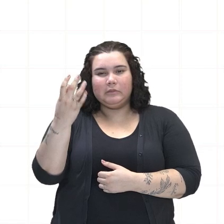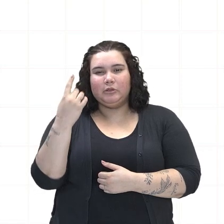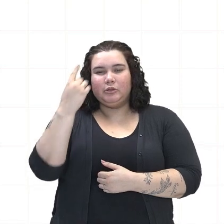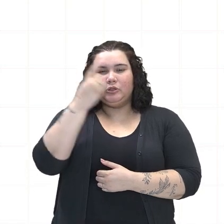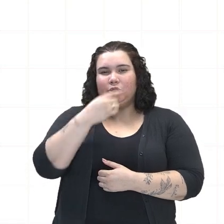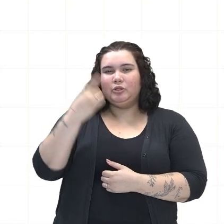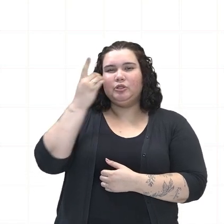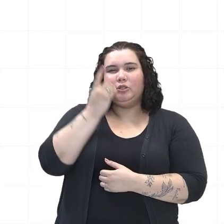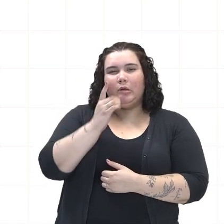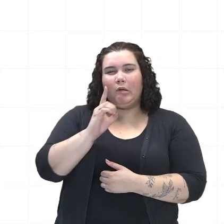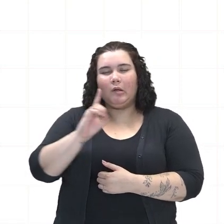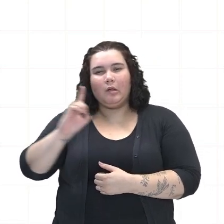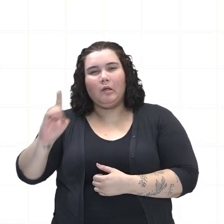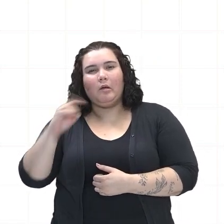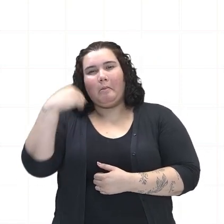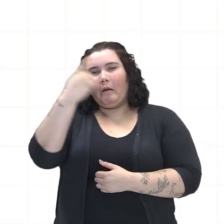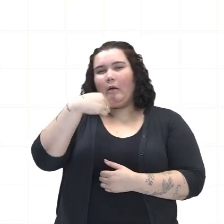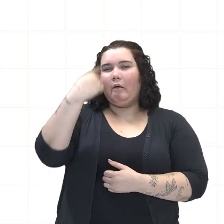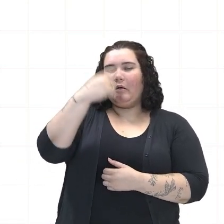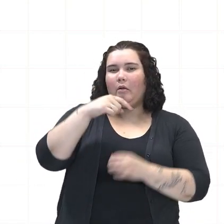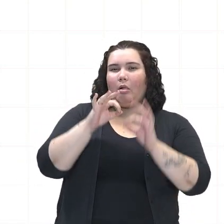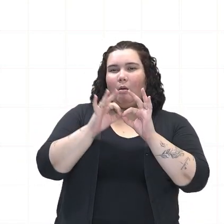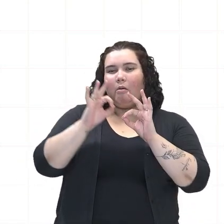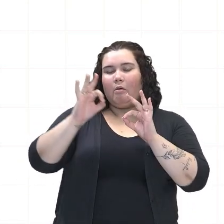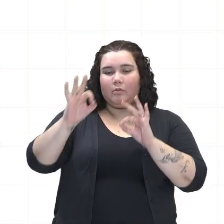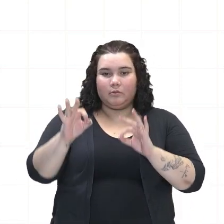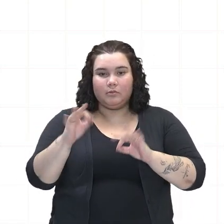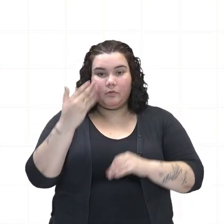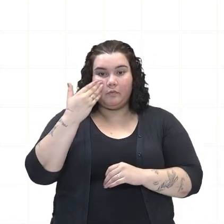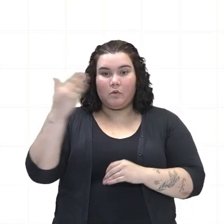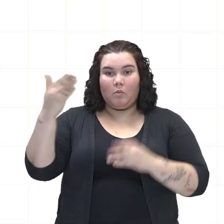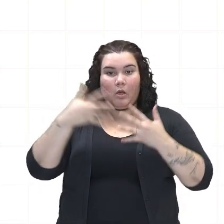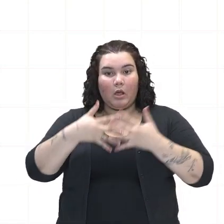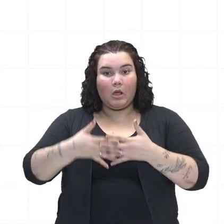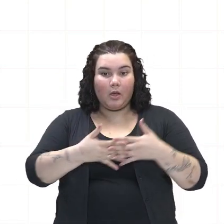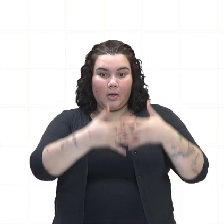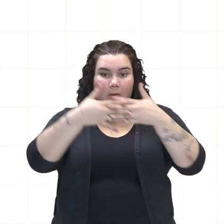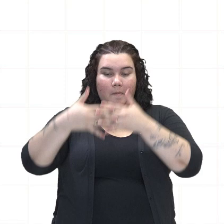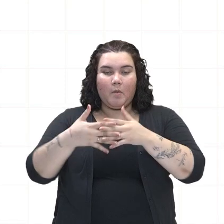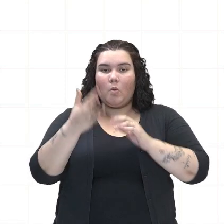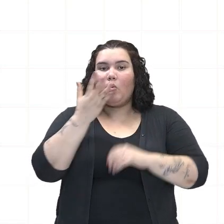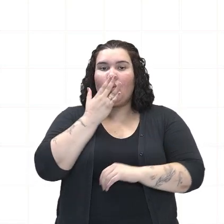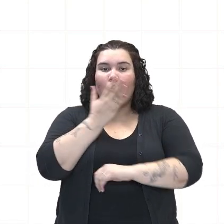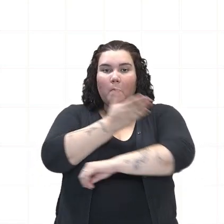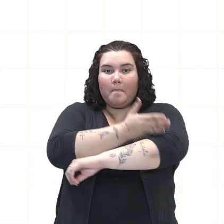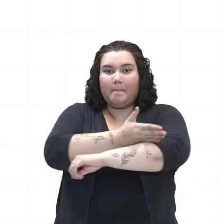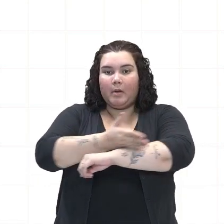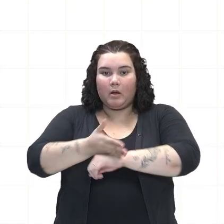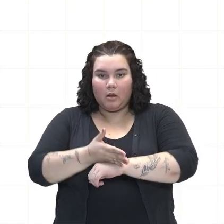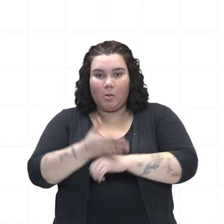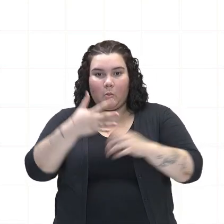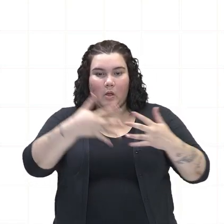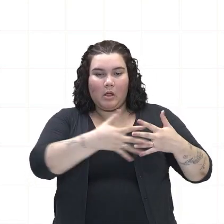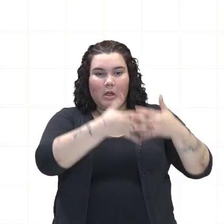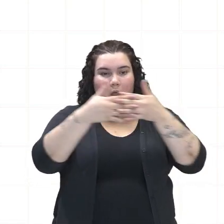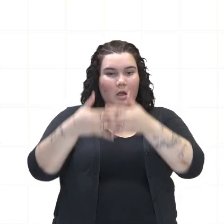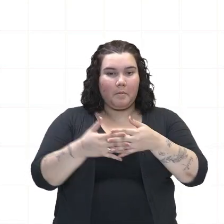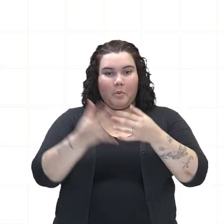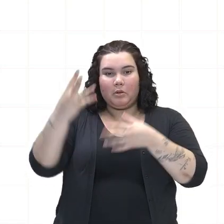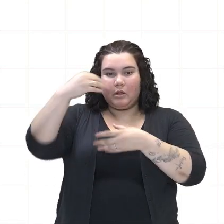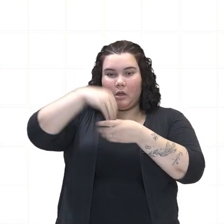né, que transporta as coisas ali. Olha esse caminhão que está passando ali, branco, né? É um caminhão que está carregado